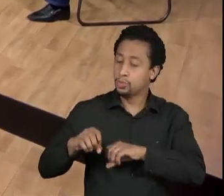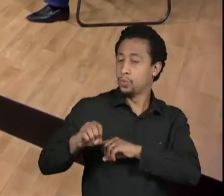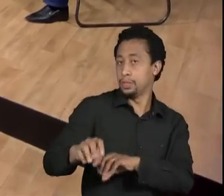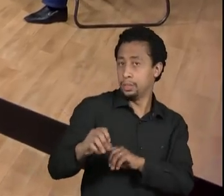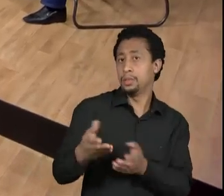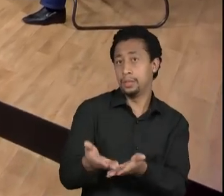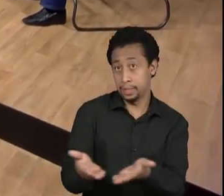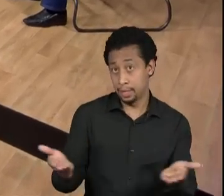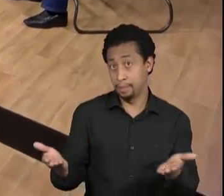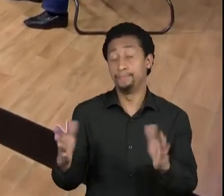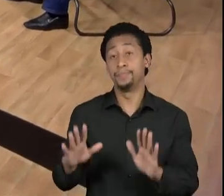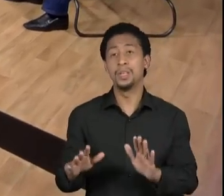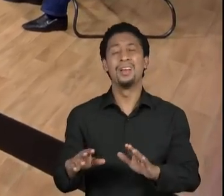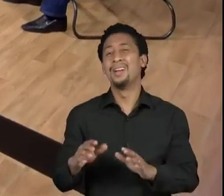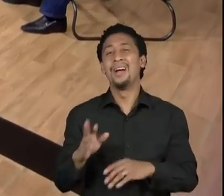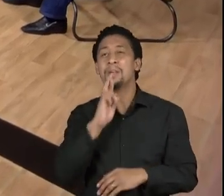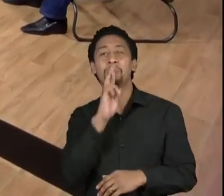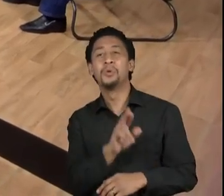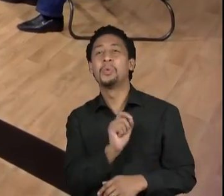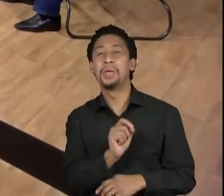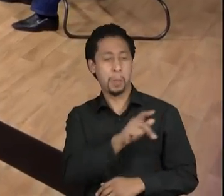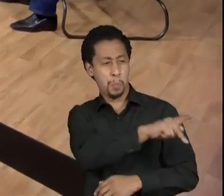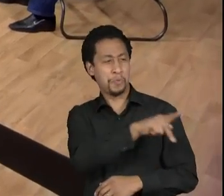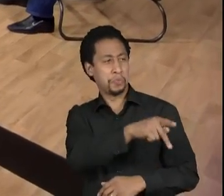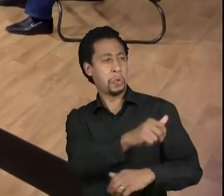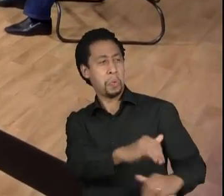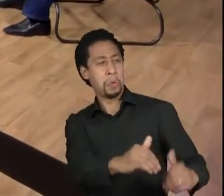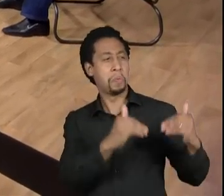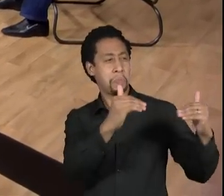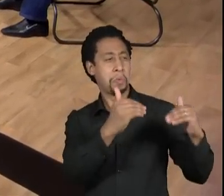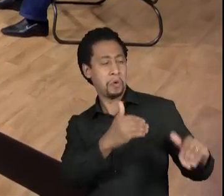é a especialização do professor, mas